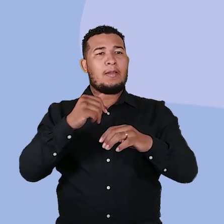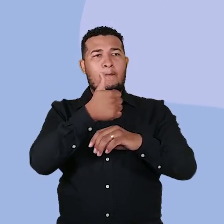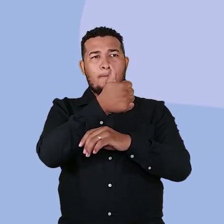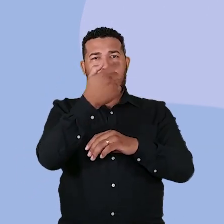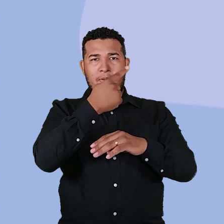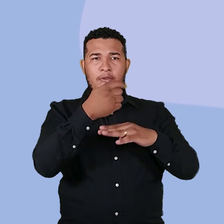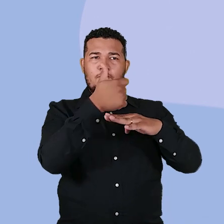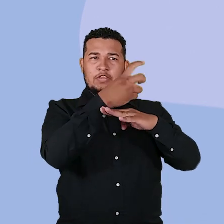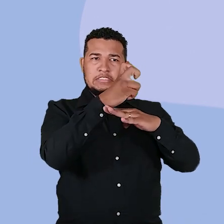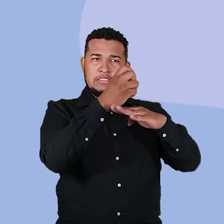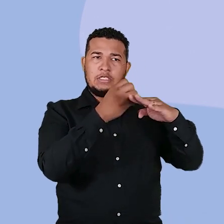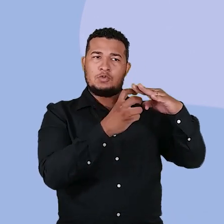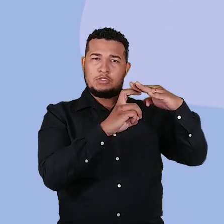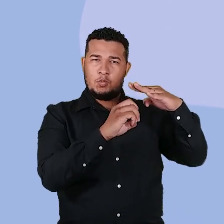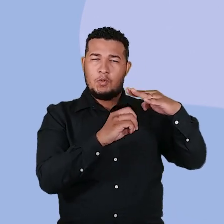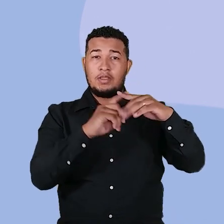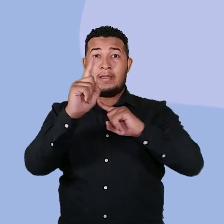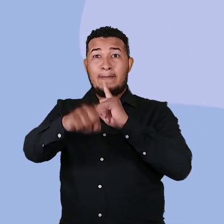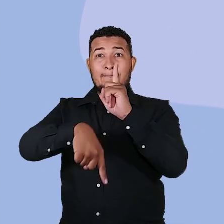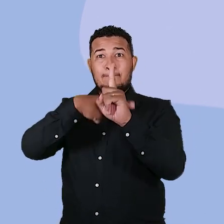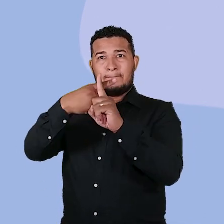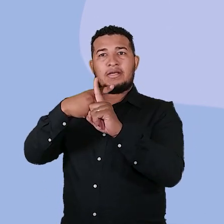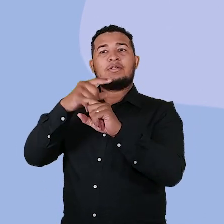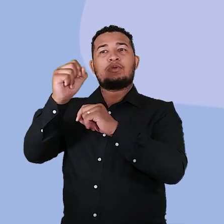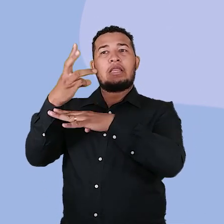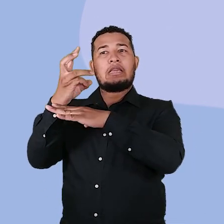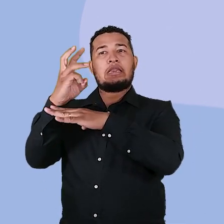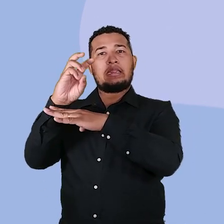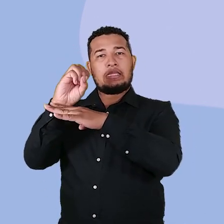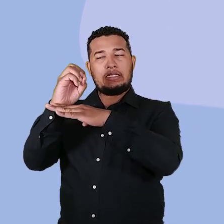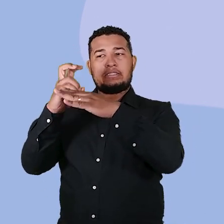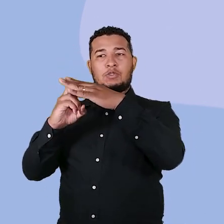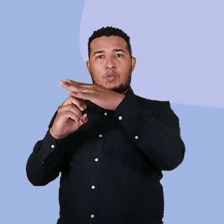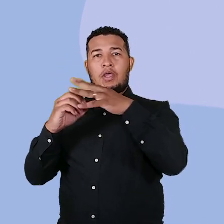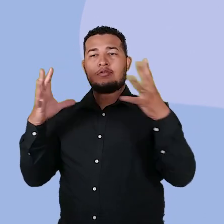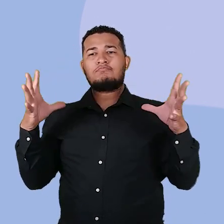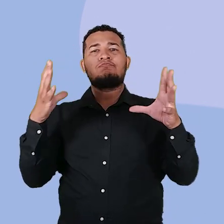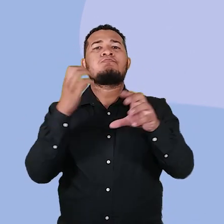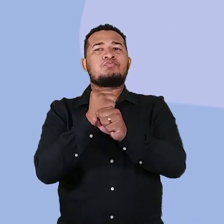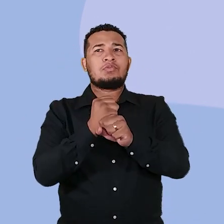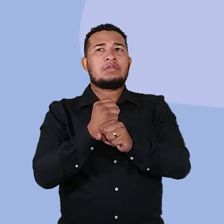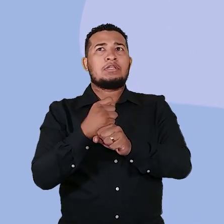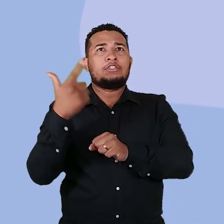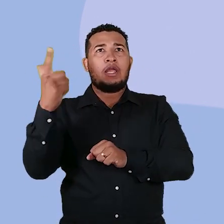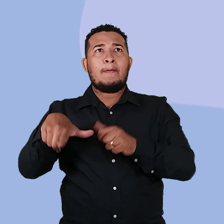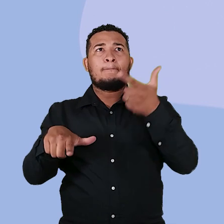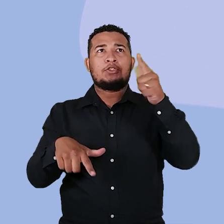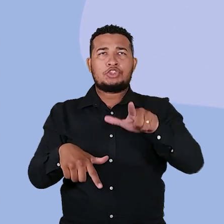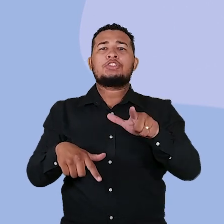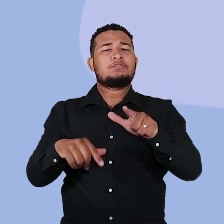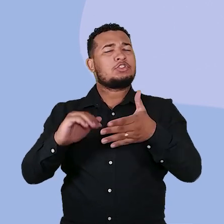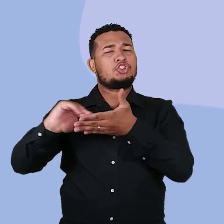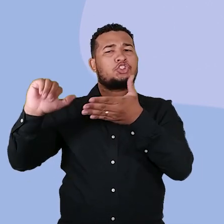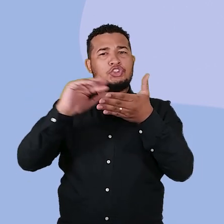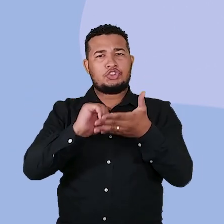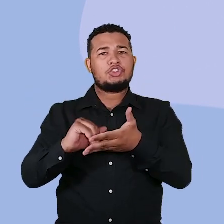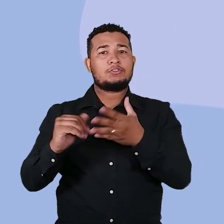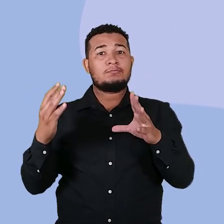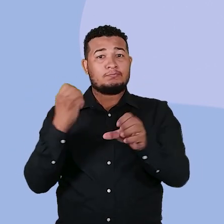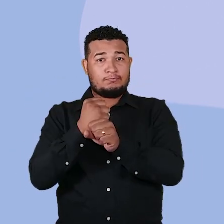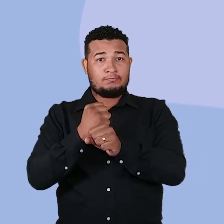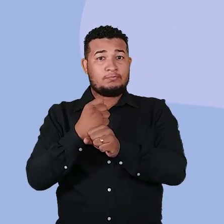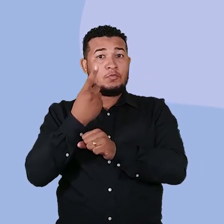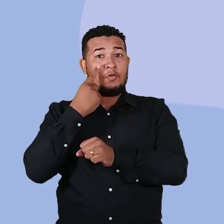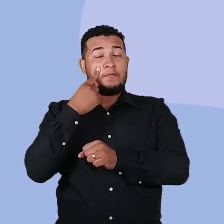nós pegamos a probabilidade do primeiro mais a probabilidade do segundo e depois tiramos a probabilidade dos refletidos